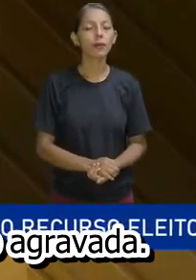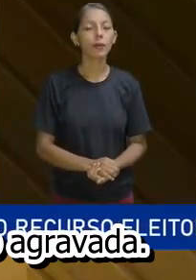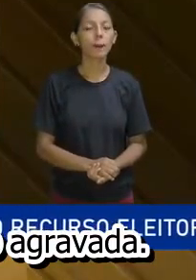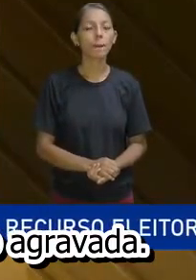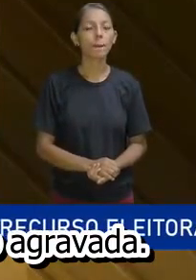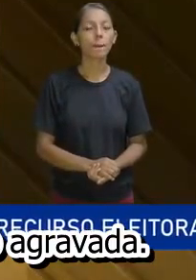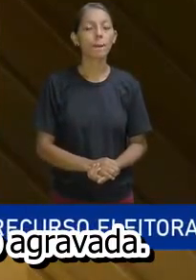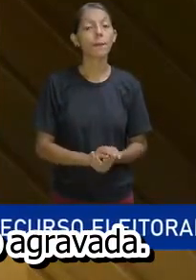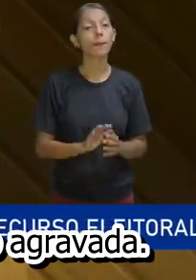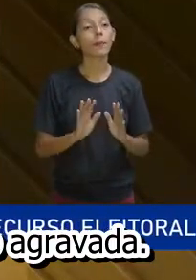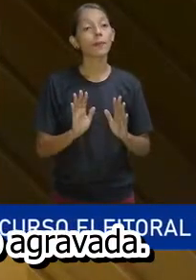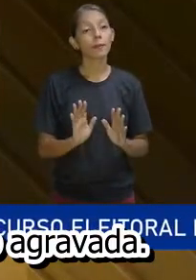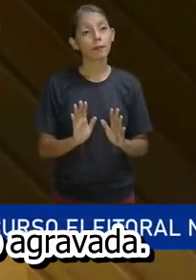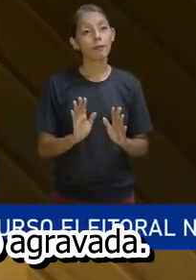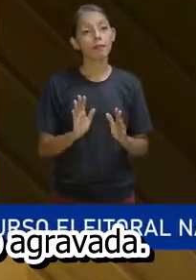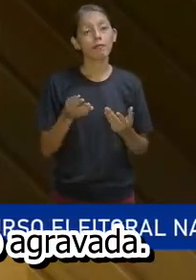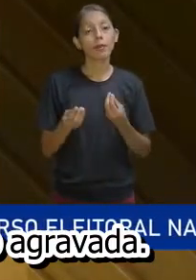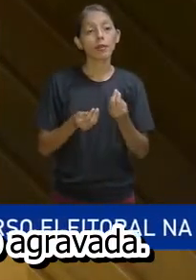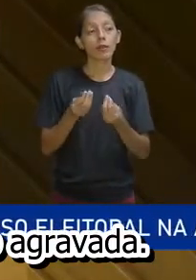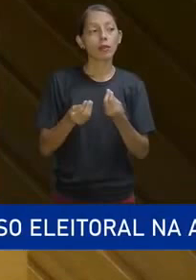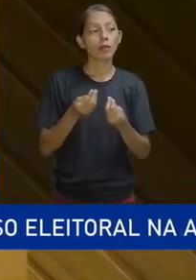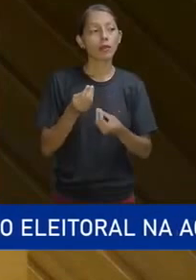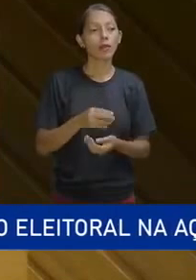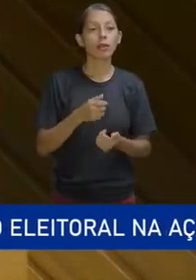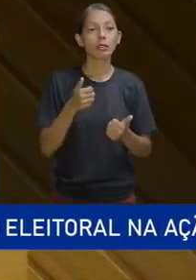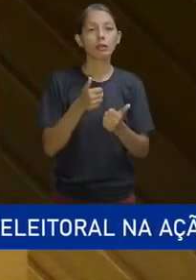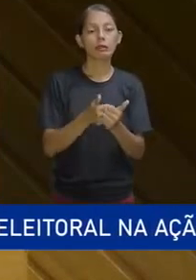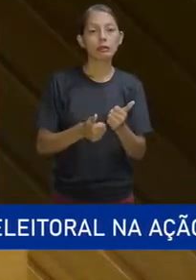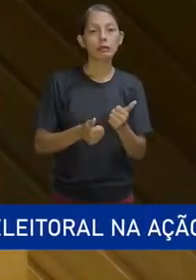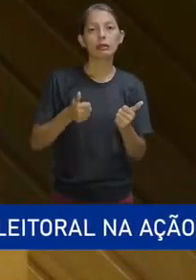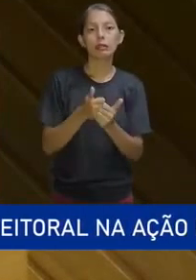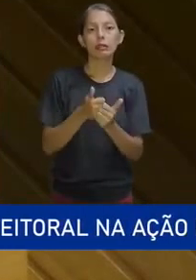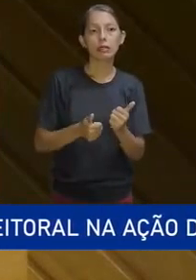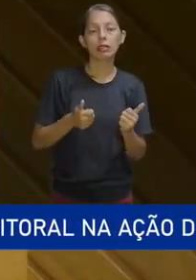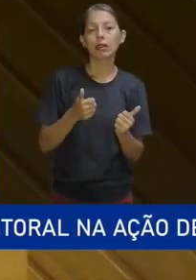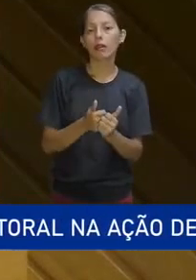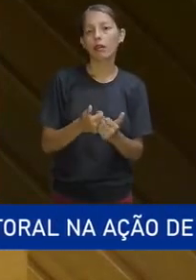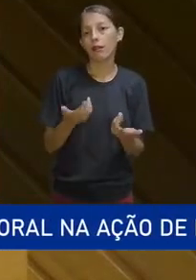como persistir a decisão agravada.